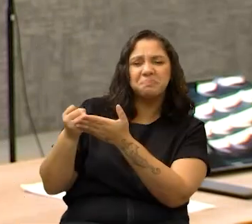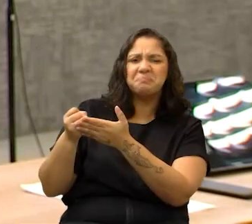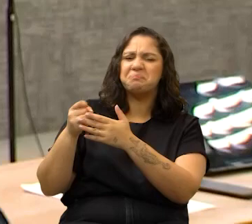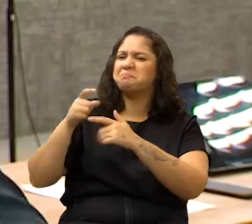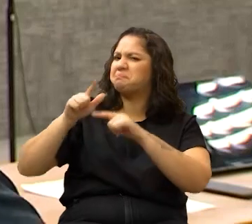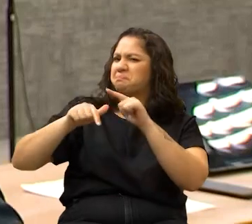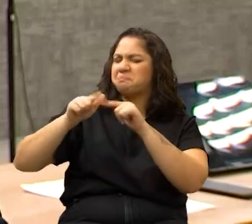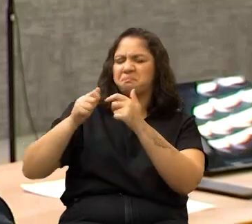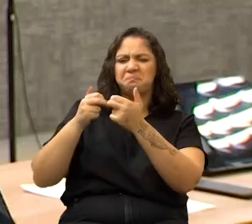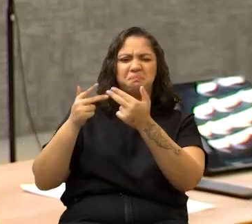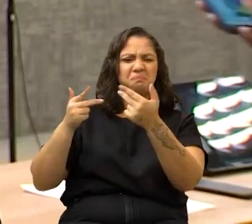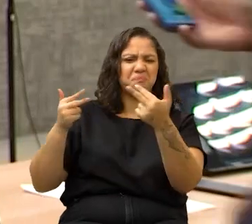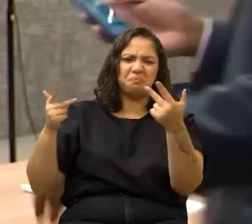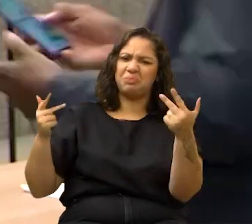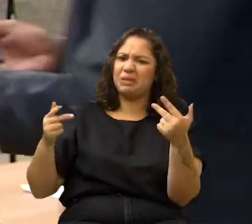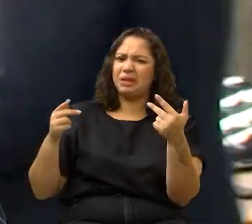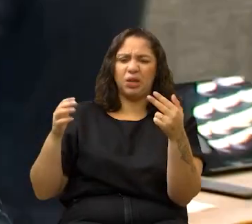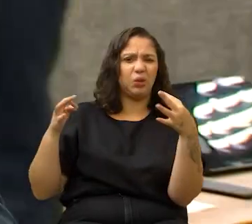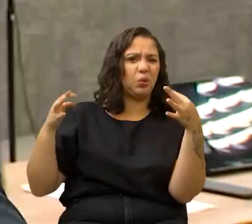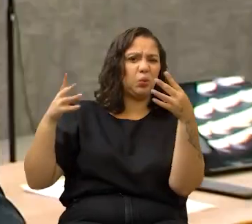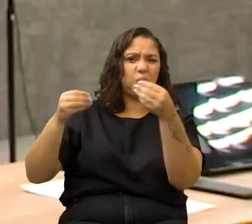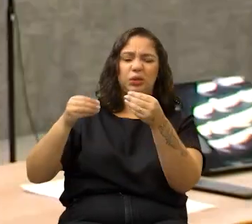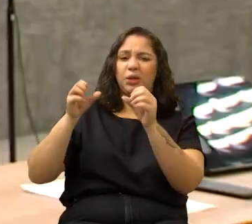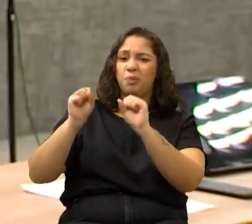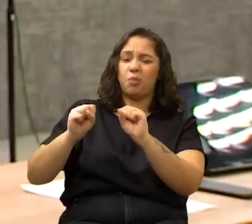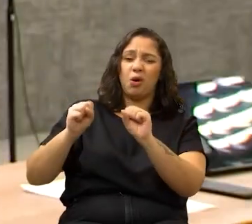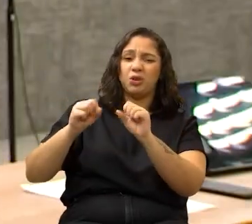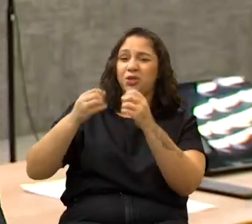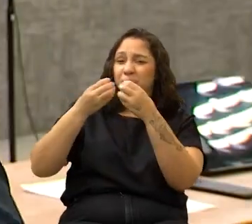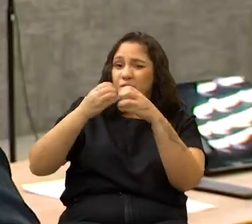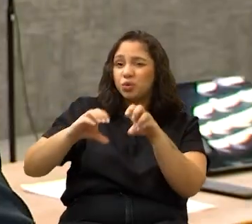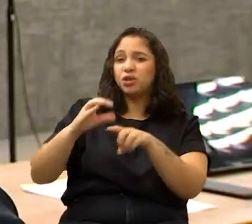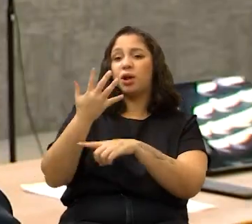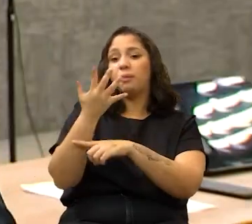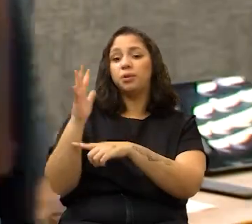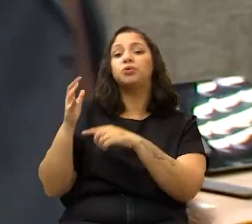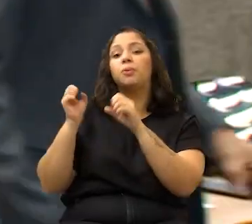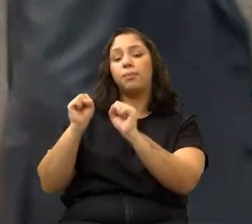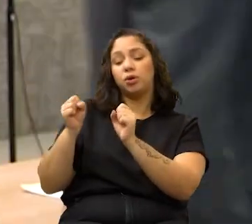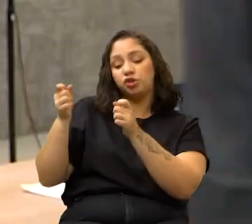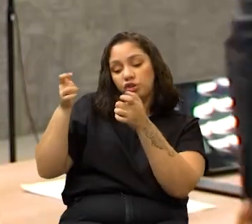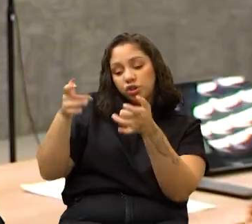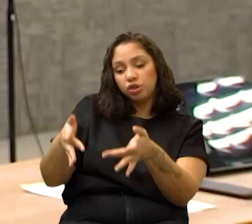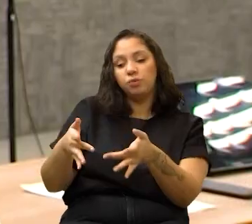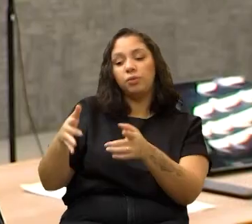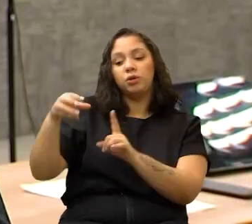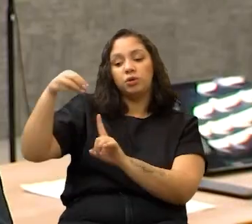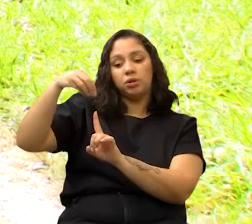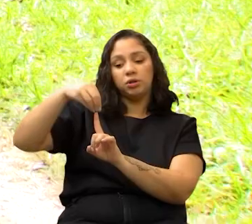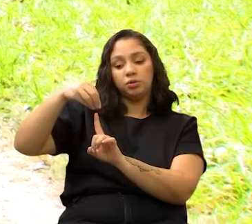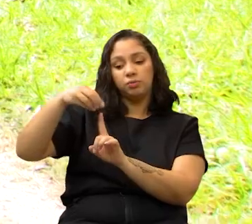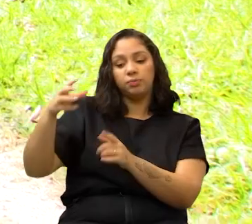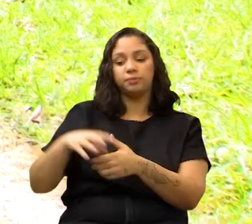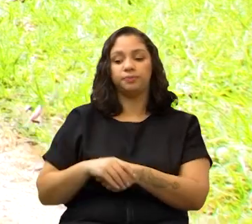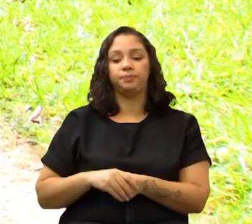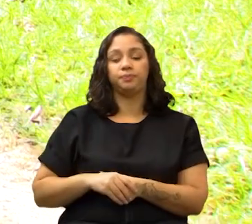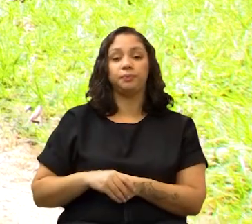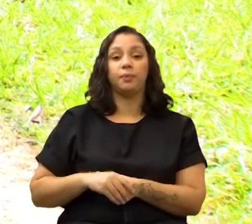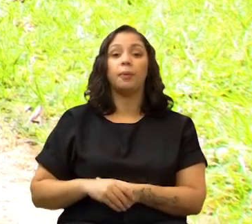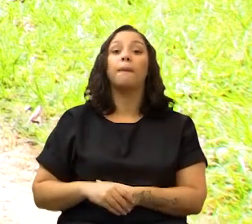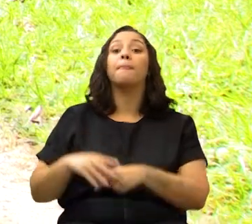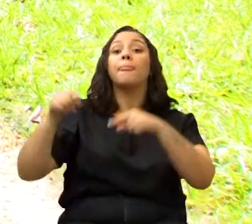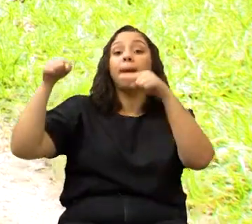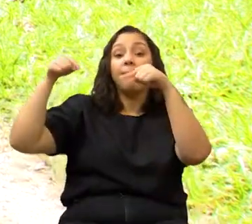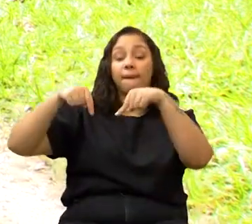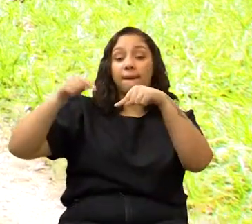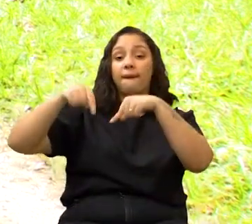aparelhos, enfim, tudo que venha de alguma forma agredir o meio ambiente, que possa ser descartado no ecoponto. Aqui é um